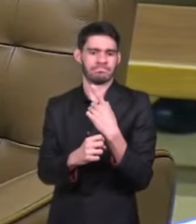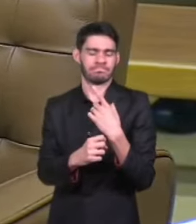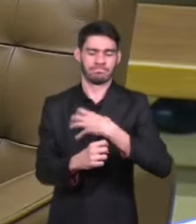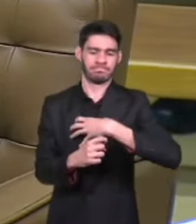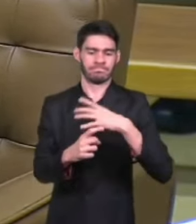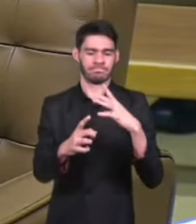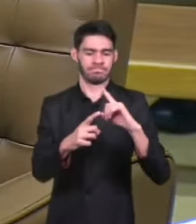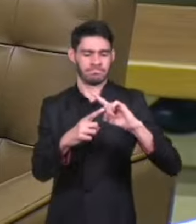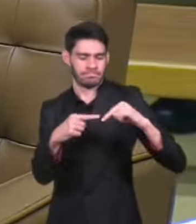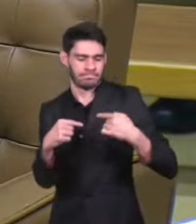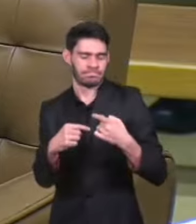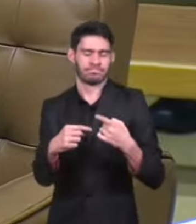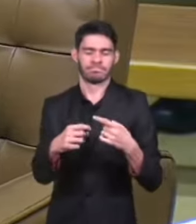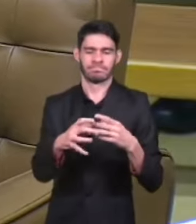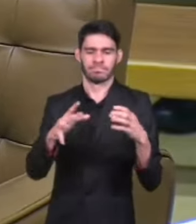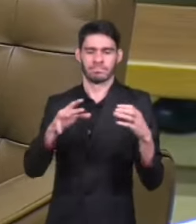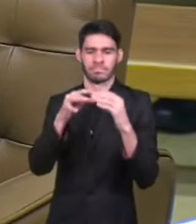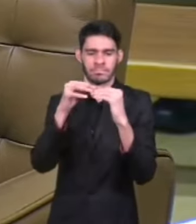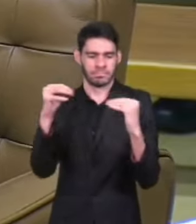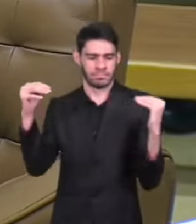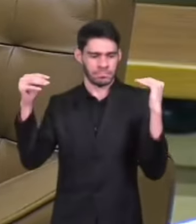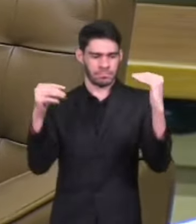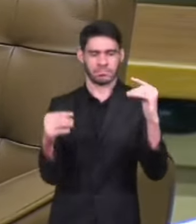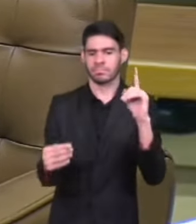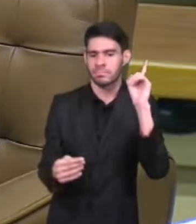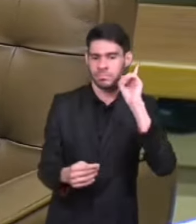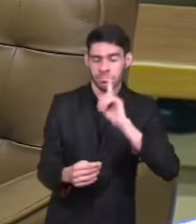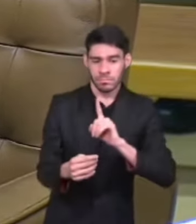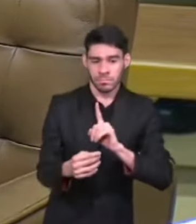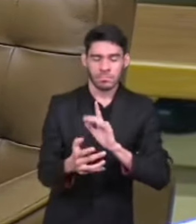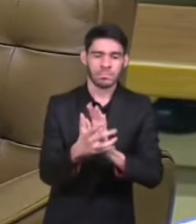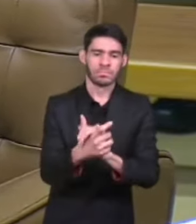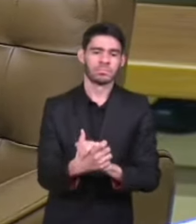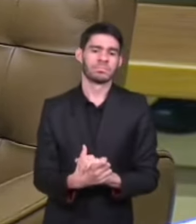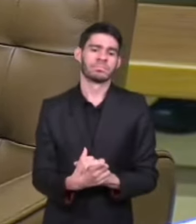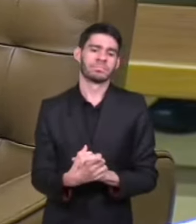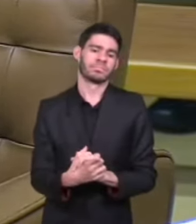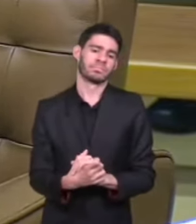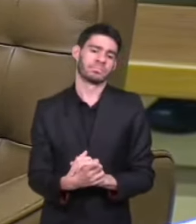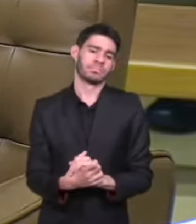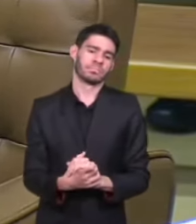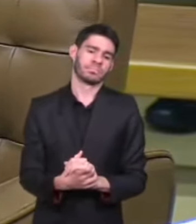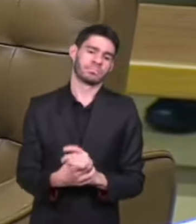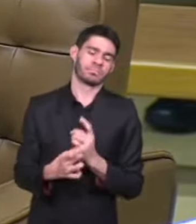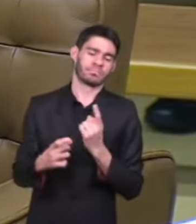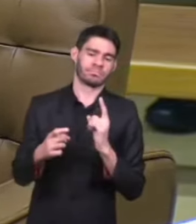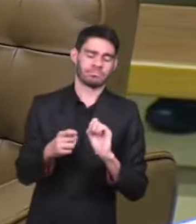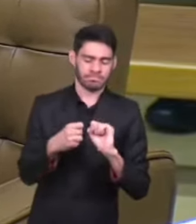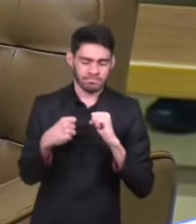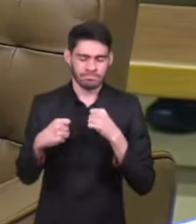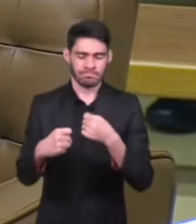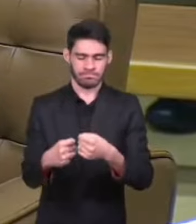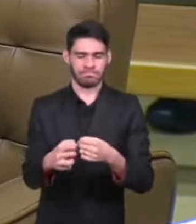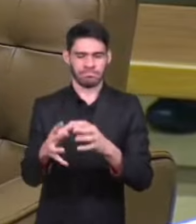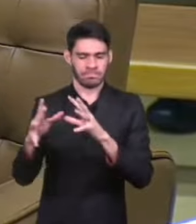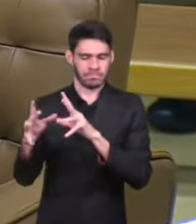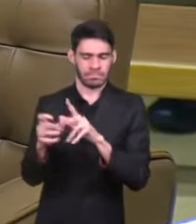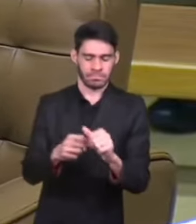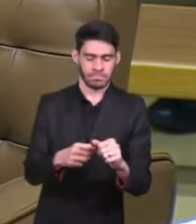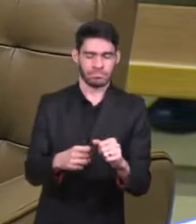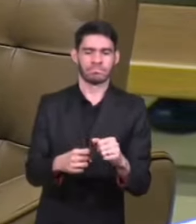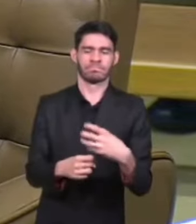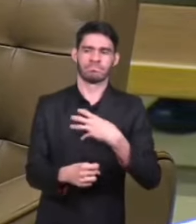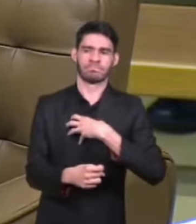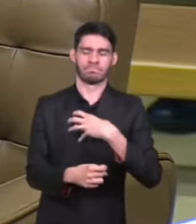Suprema Americana, Brown versus Board of Education, em que se enfrenta todo aquele estado de coisa